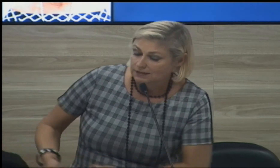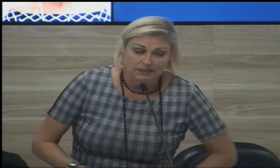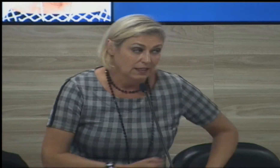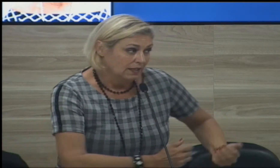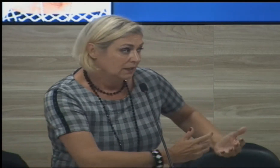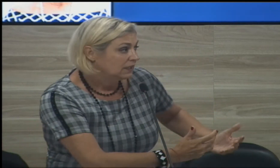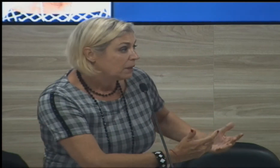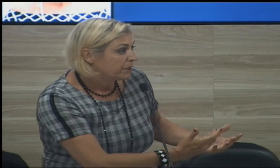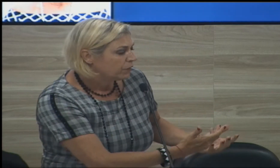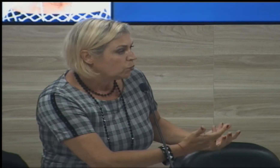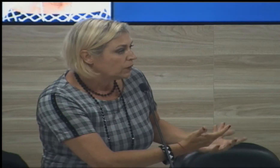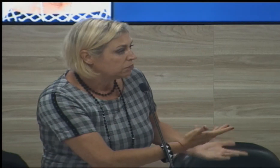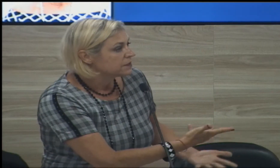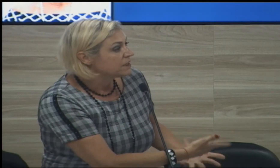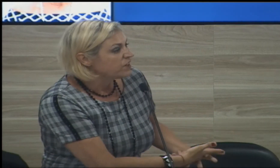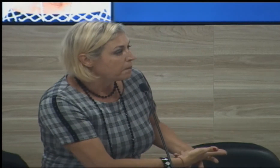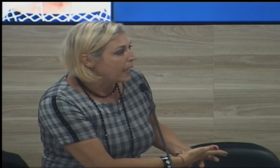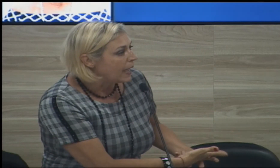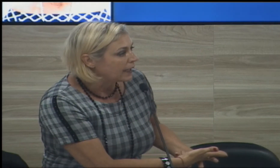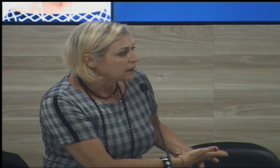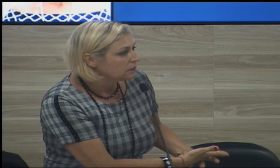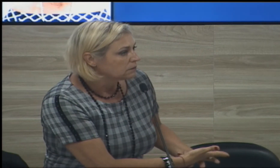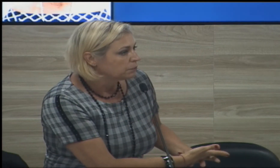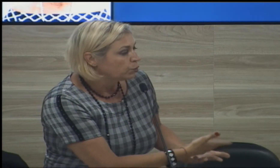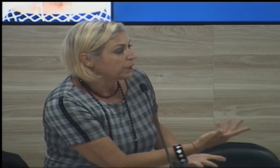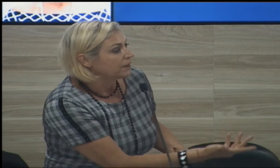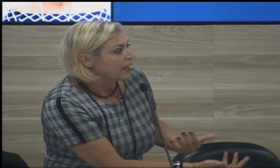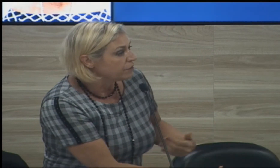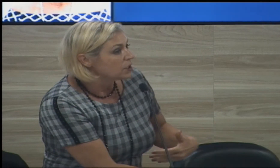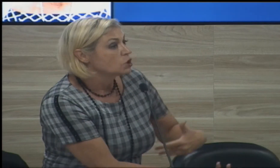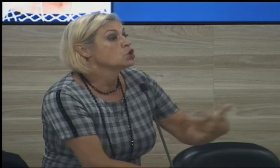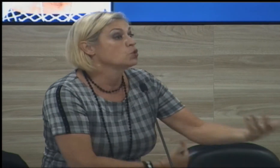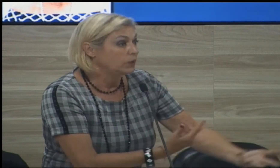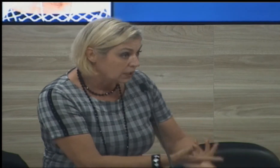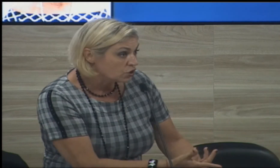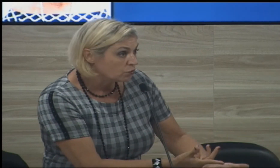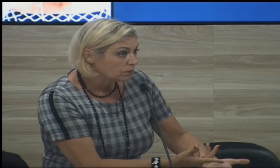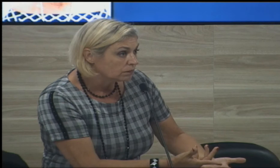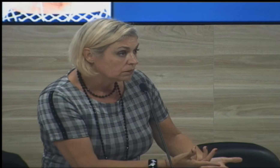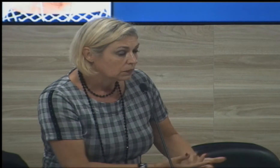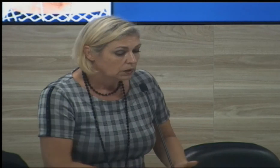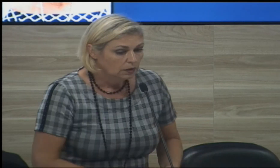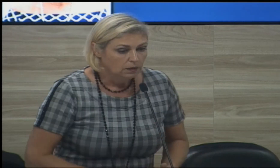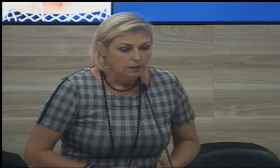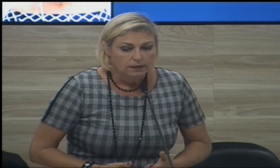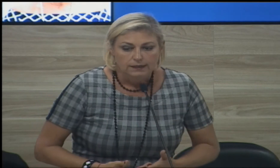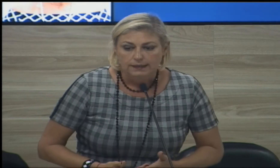necessita e a prefeitura se vê amarrada por um entrave jurídico.